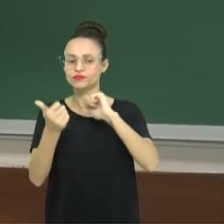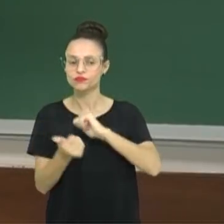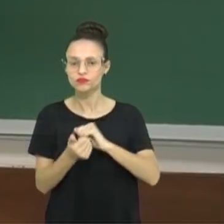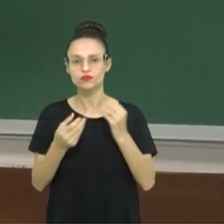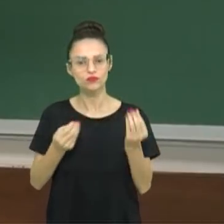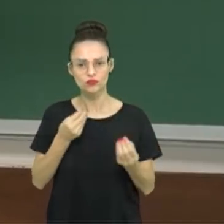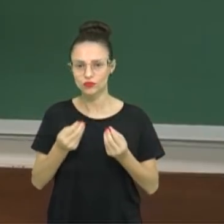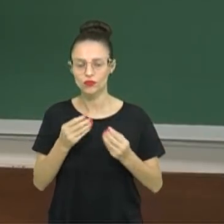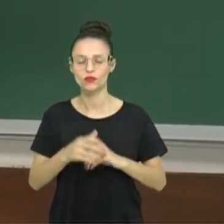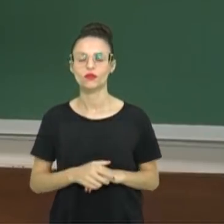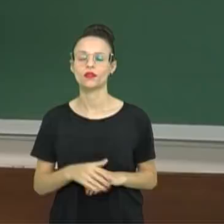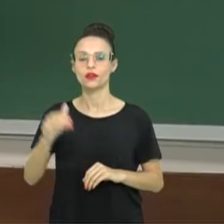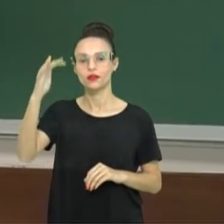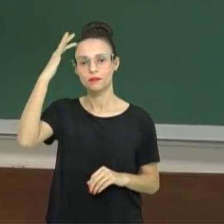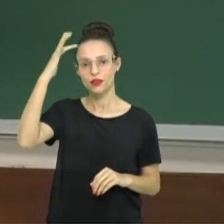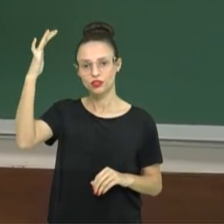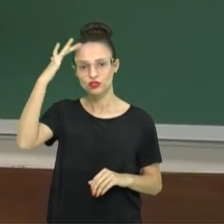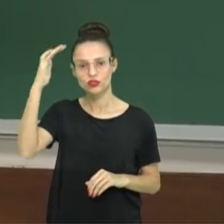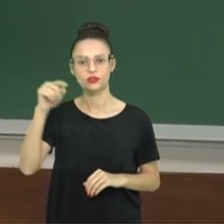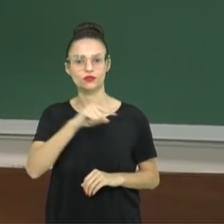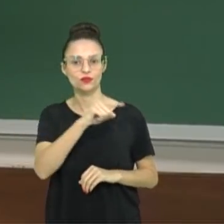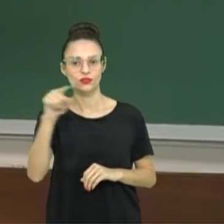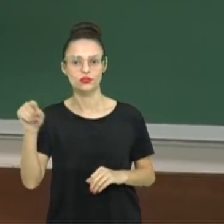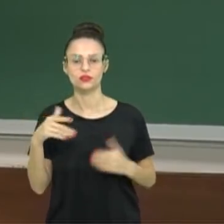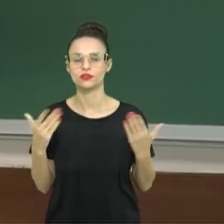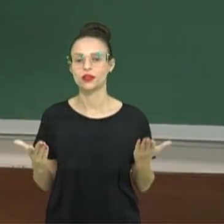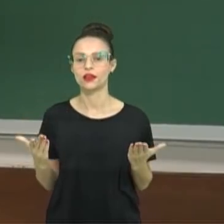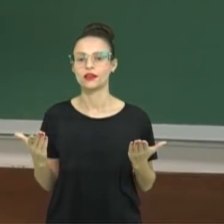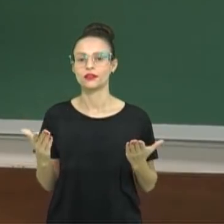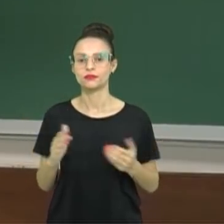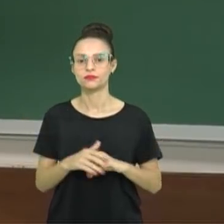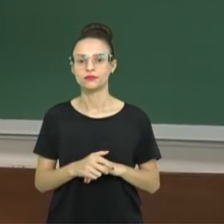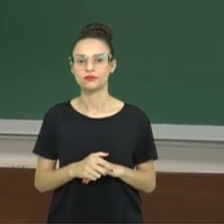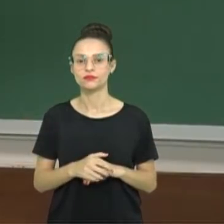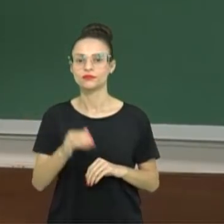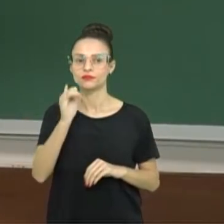para o inglês? Imaginem que